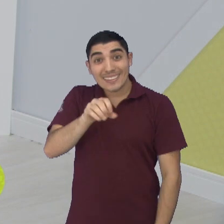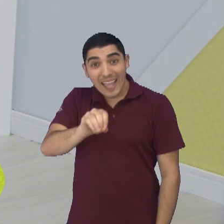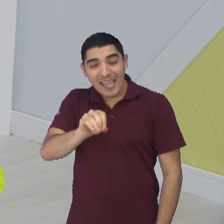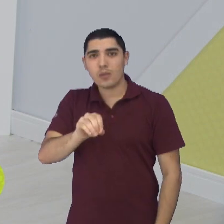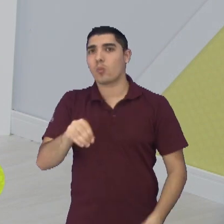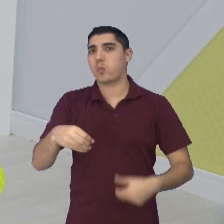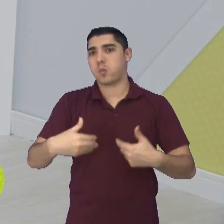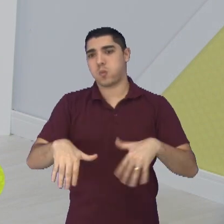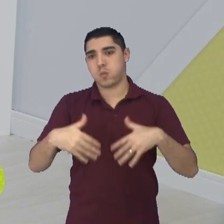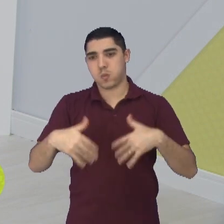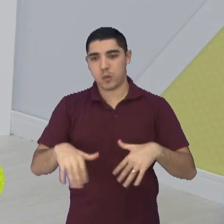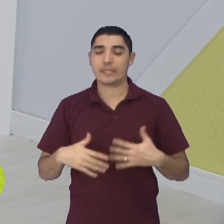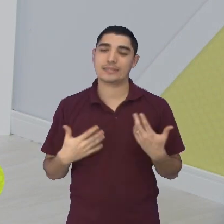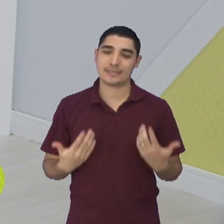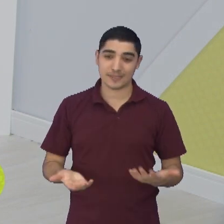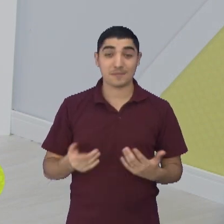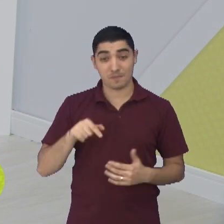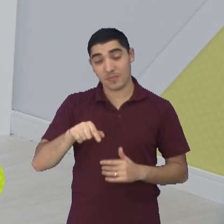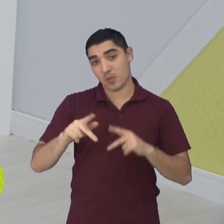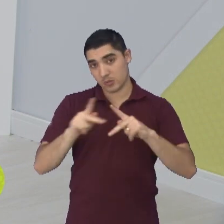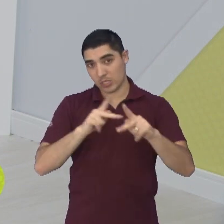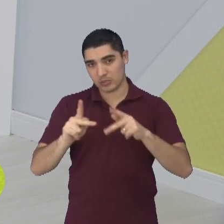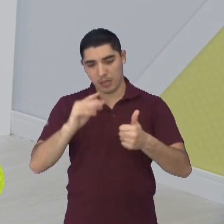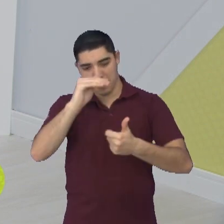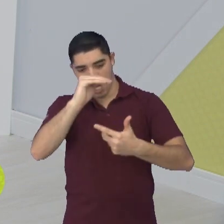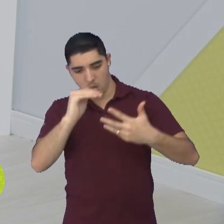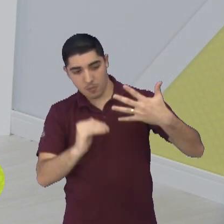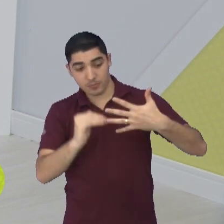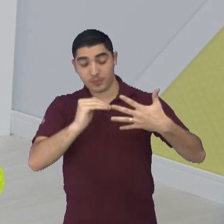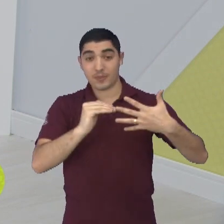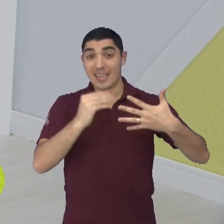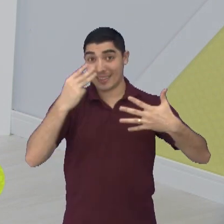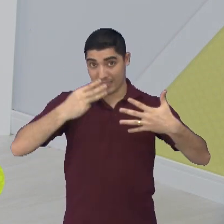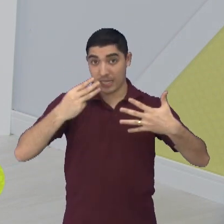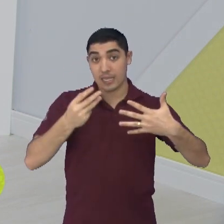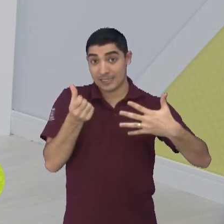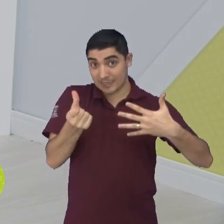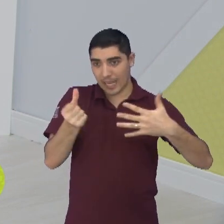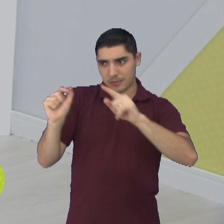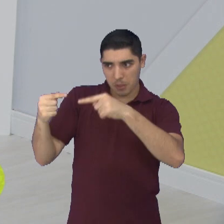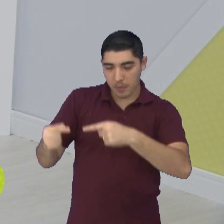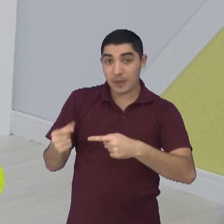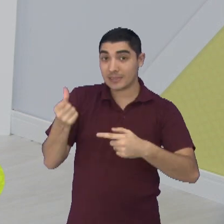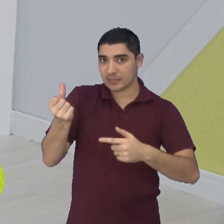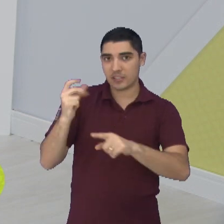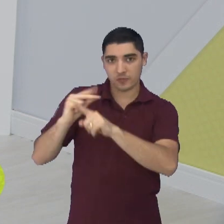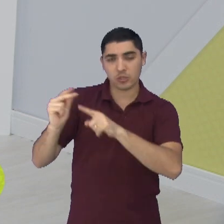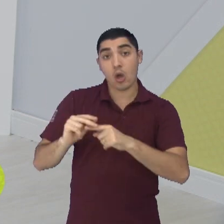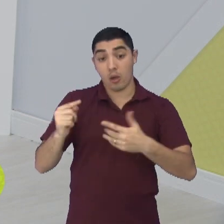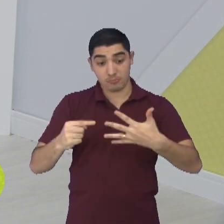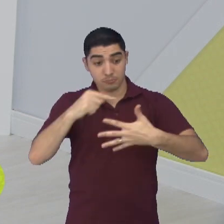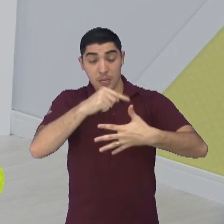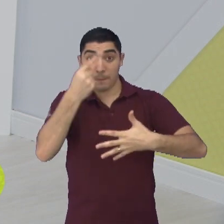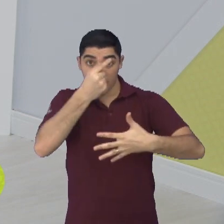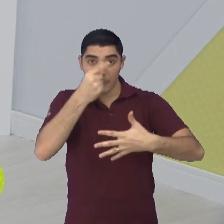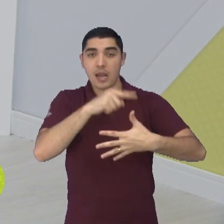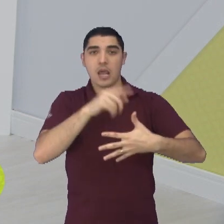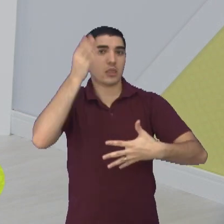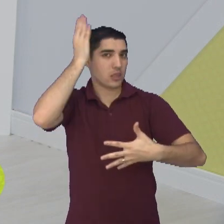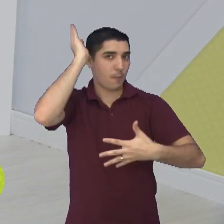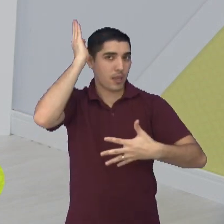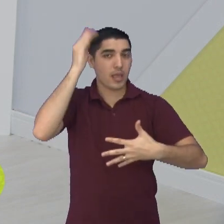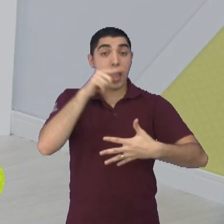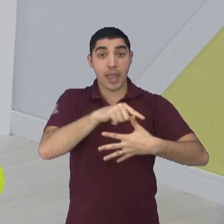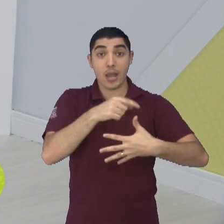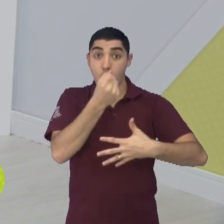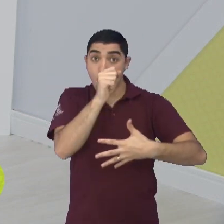da equipe do São José. Como eu disse, o São José é o terceiro colocado, 6 jogos, 6 vitórias. O líder é o Taubaté, só que o Taubaté já jogou 8 vezes, e o Taubaté